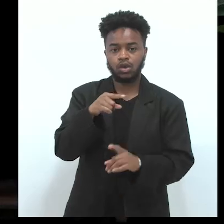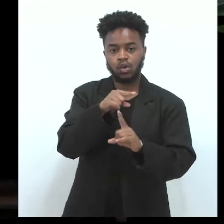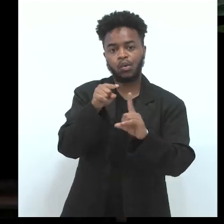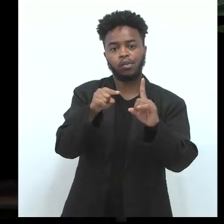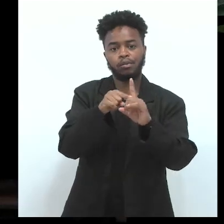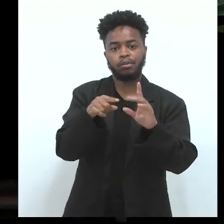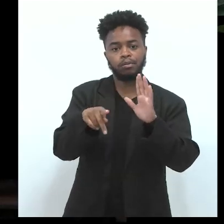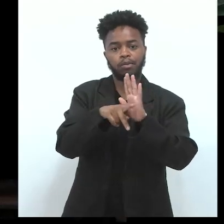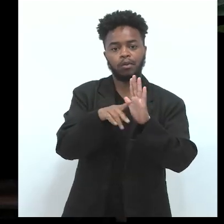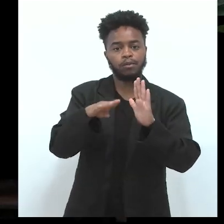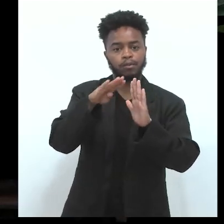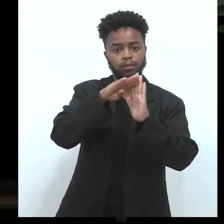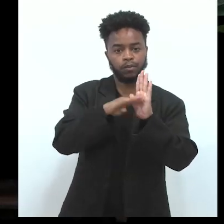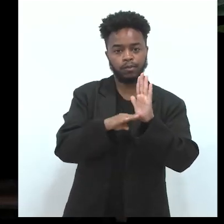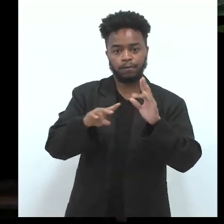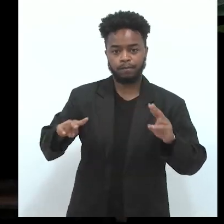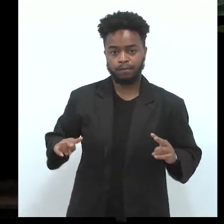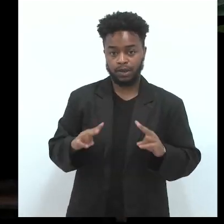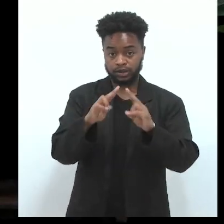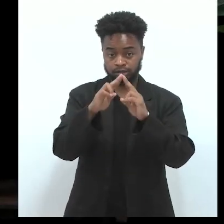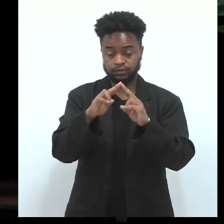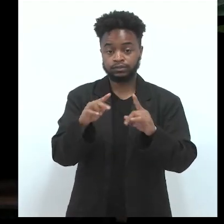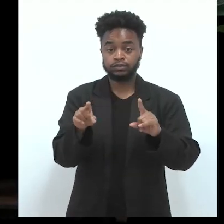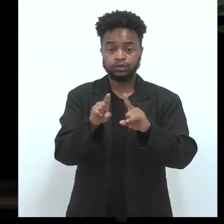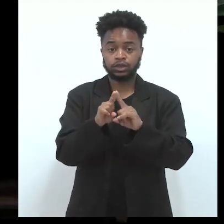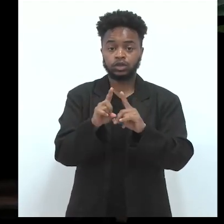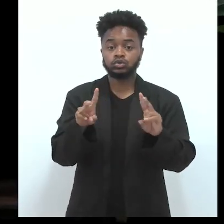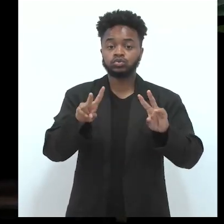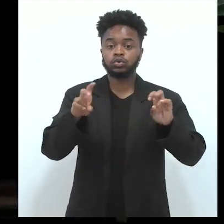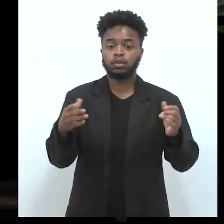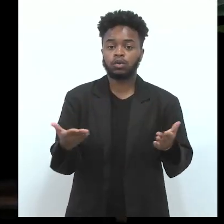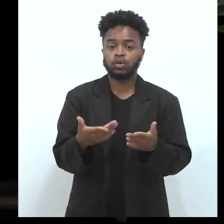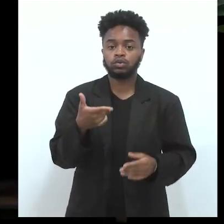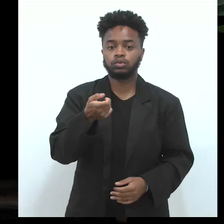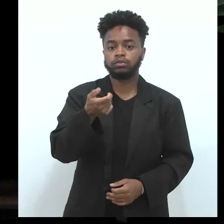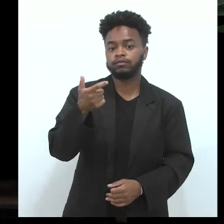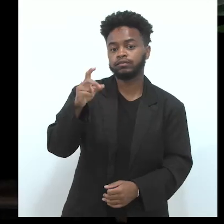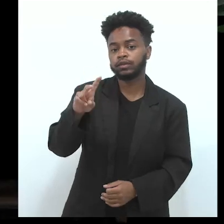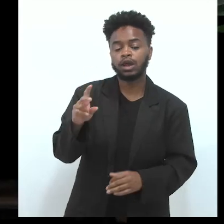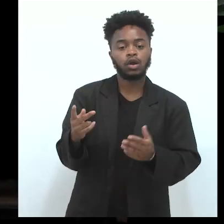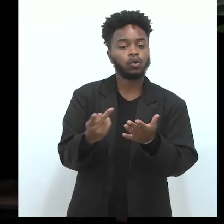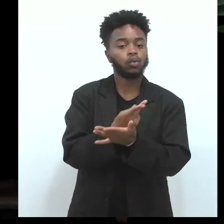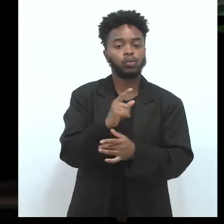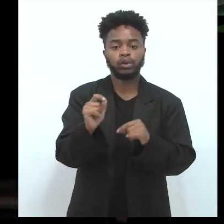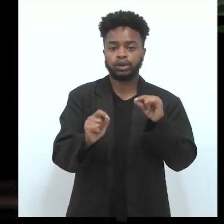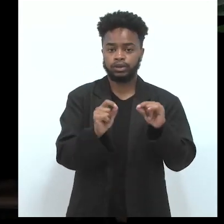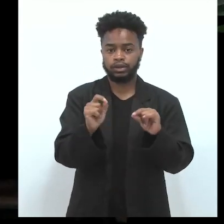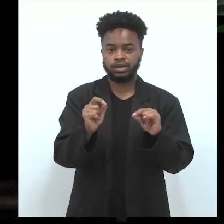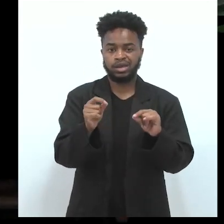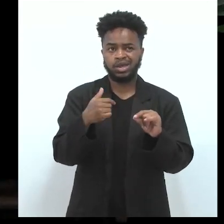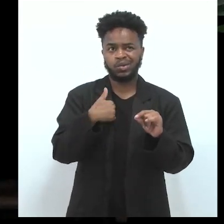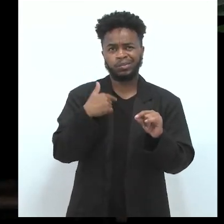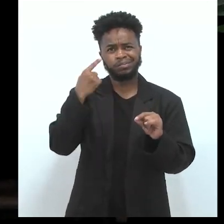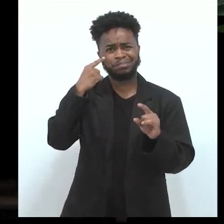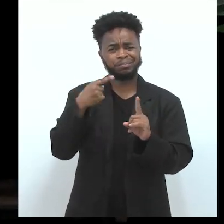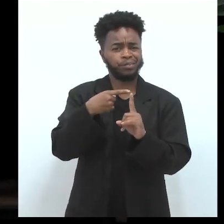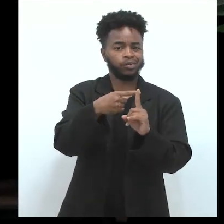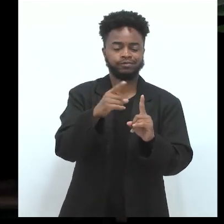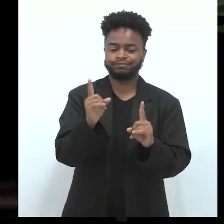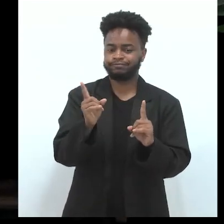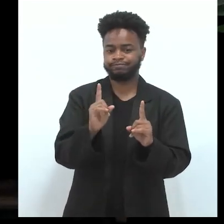atinja as metas do Protocolo de Paris. Sim. E em relação a esse ano, o que a gente pode esperar? Eu não seria